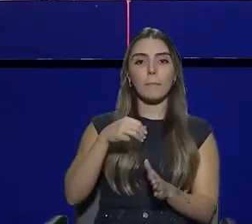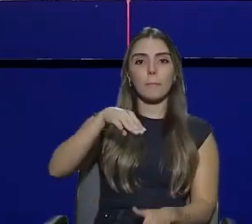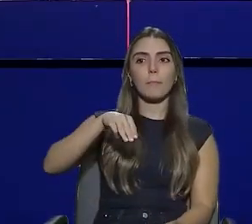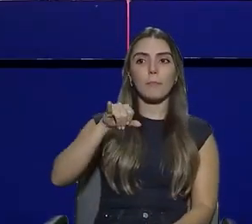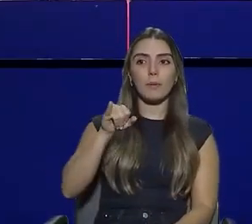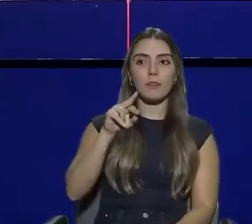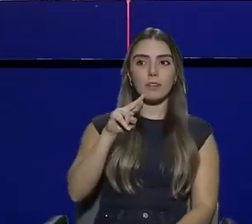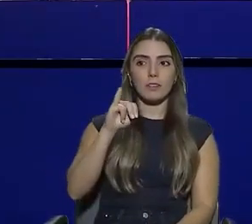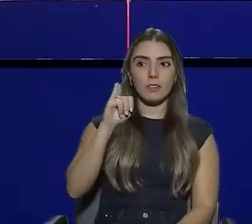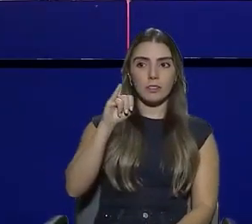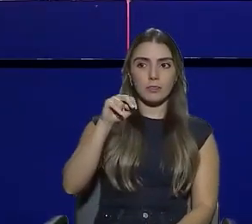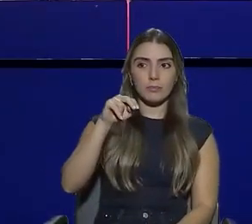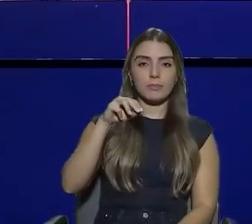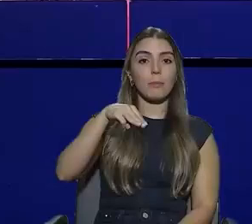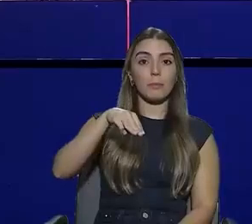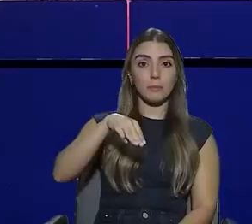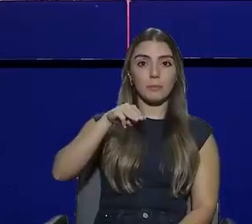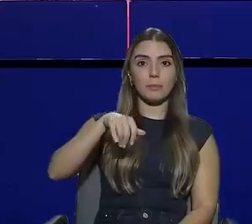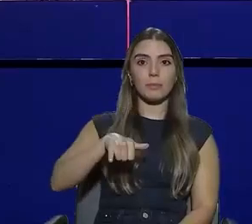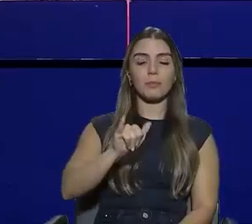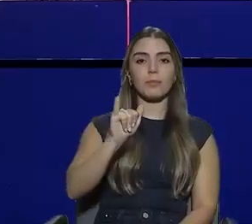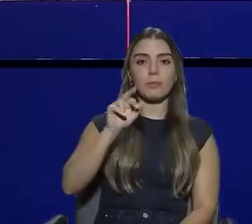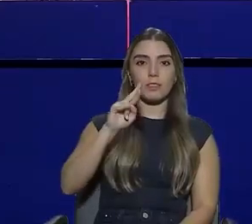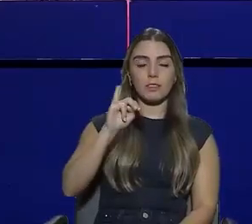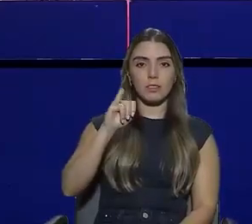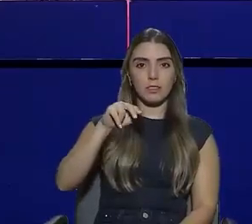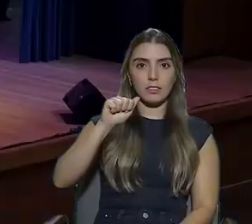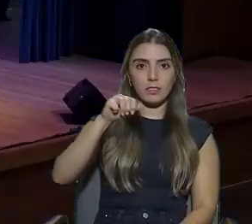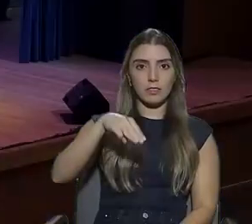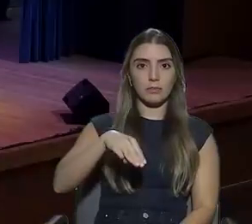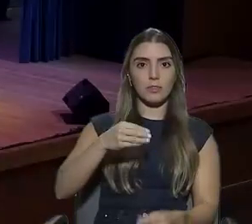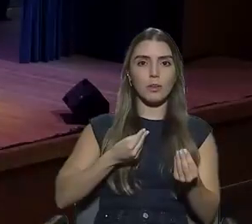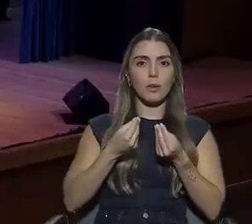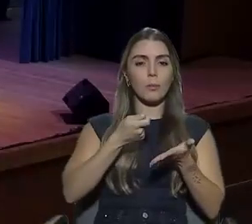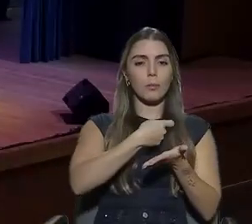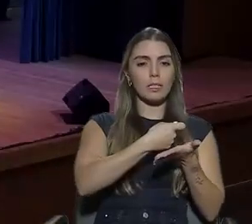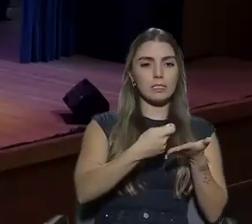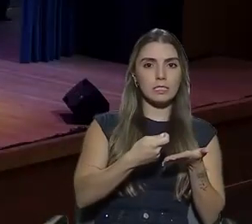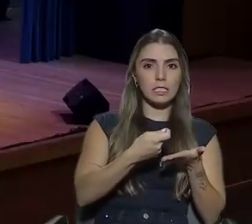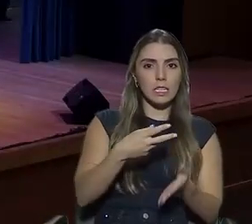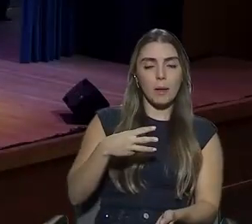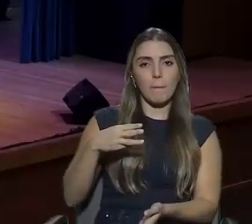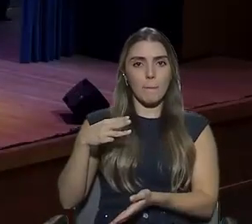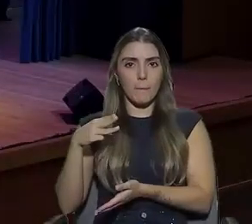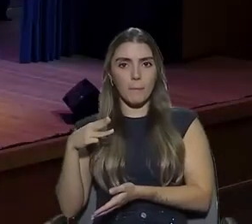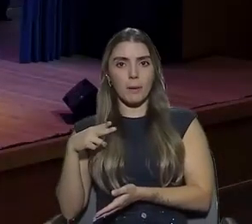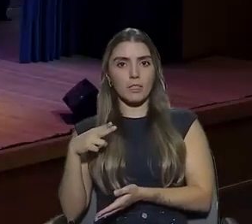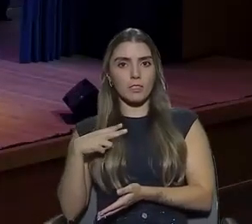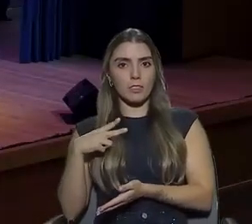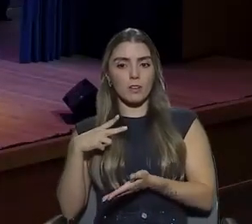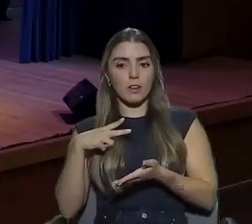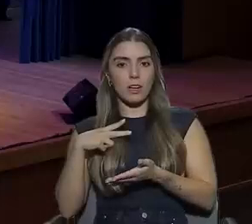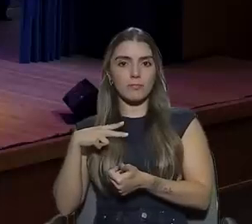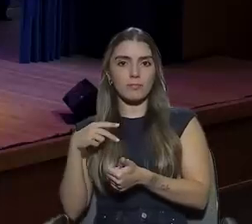e castanhos, cujo comprimento lhe passa um pouco os ombros. Ela traja regata de tom verde musgo e leva no pescoço o crachá dos